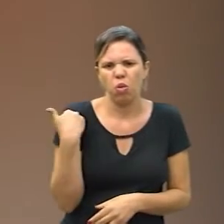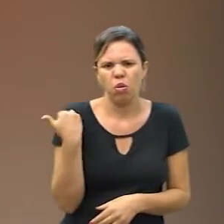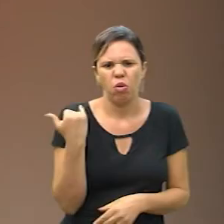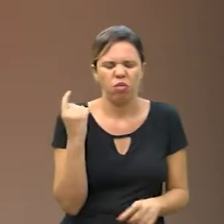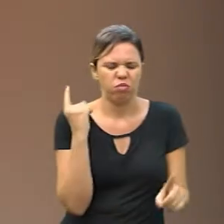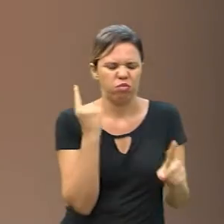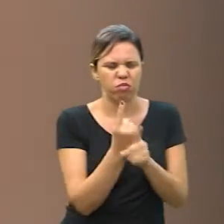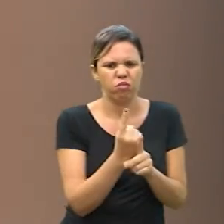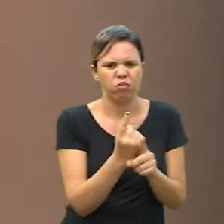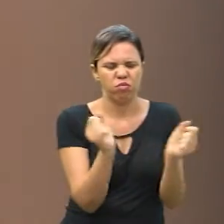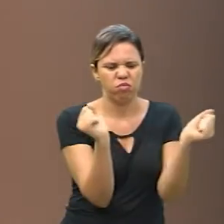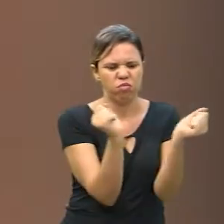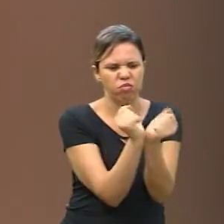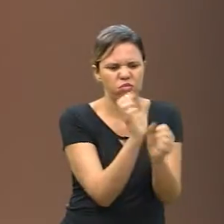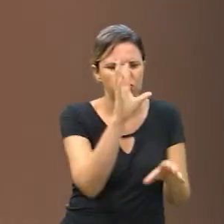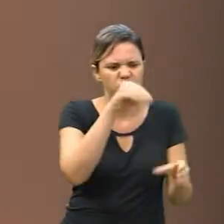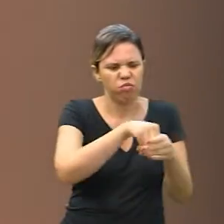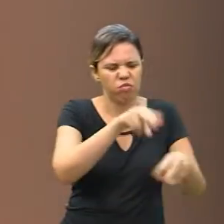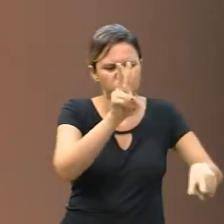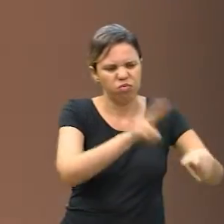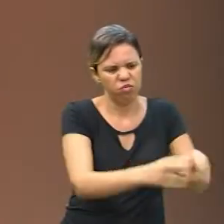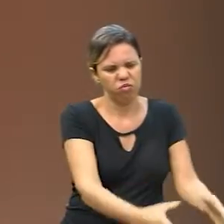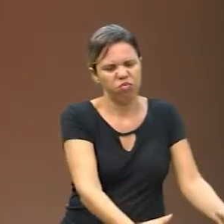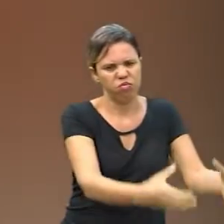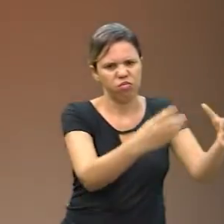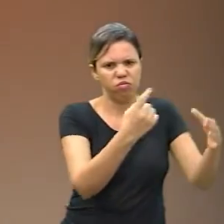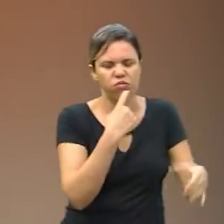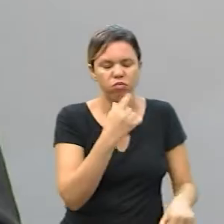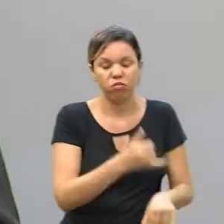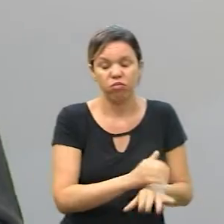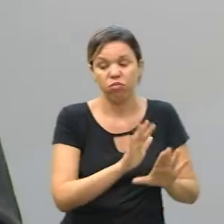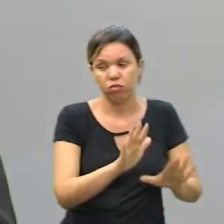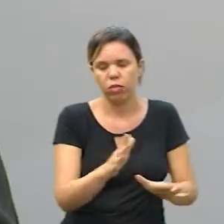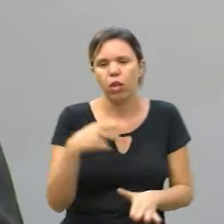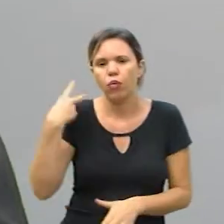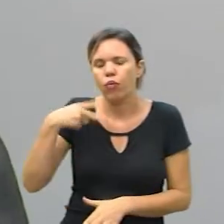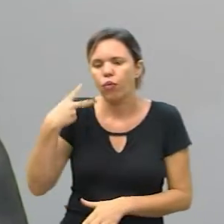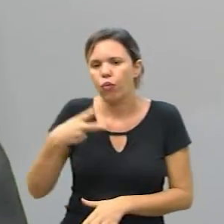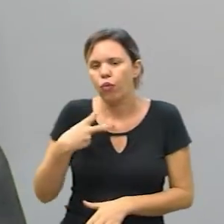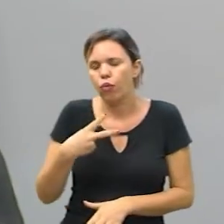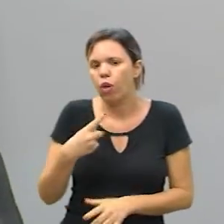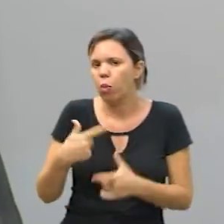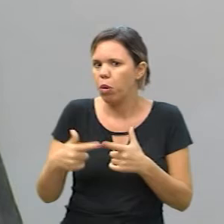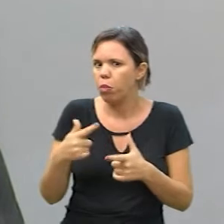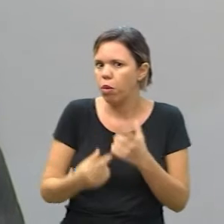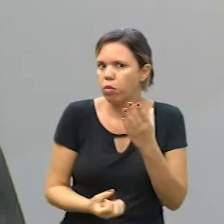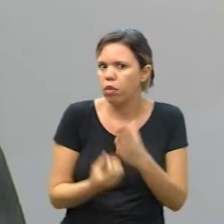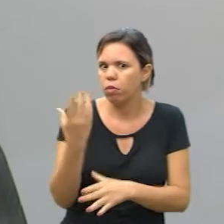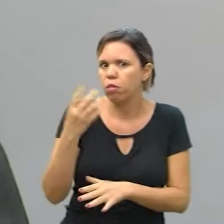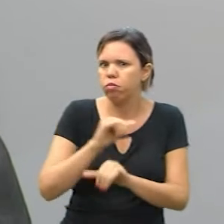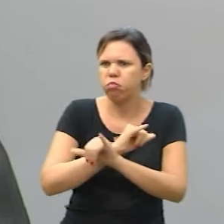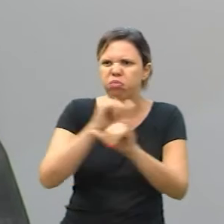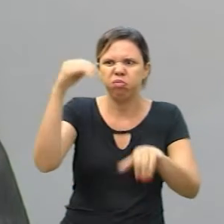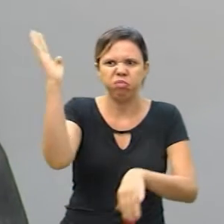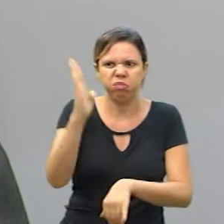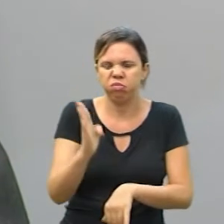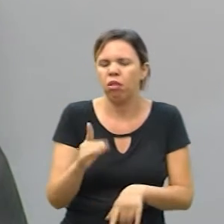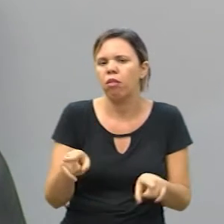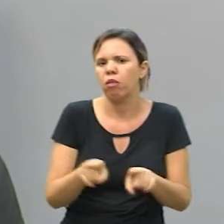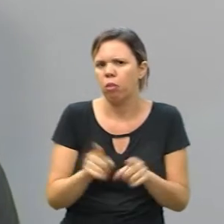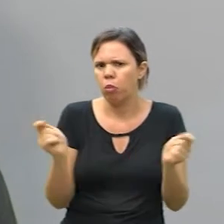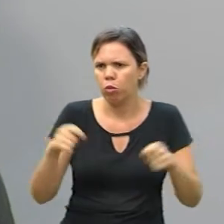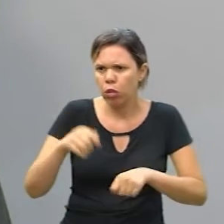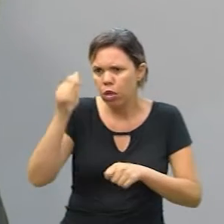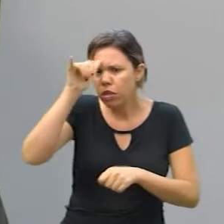anos ser encontrado acorrentado dentro de um tambor em Campinas. Para o parlamentar, o caso, que ganhou repercussão